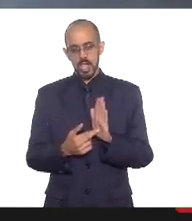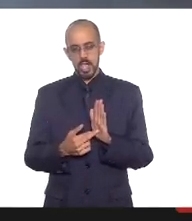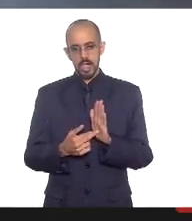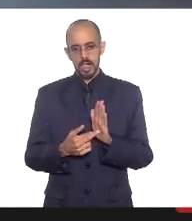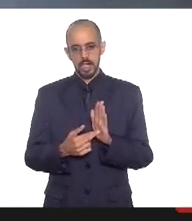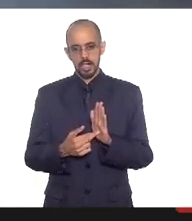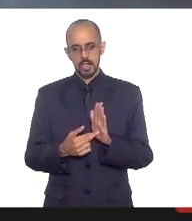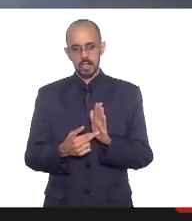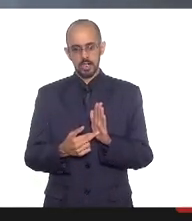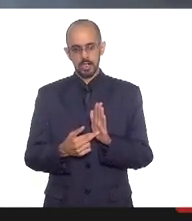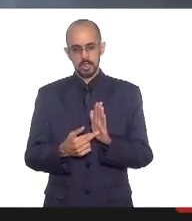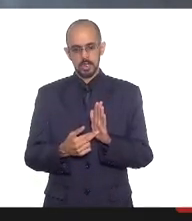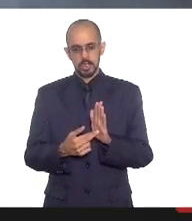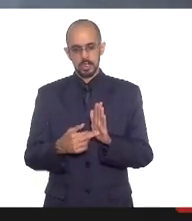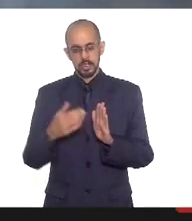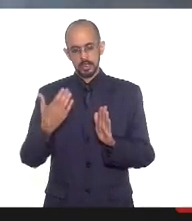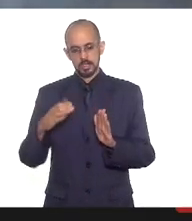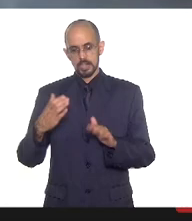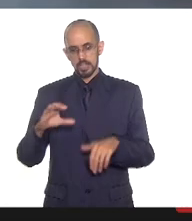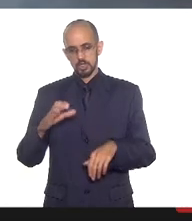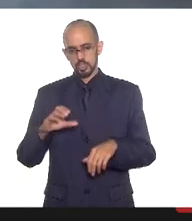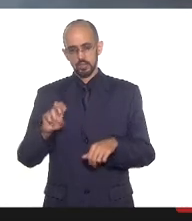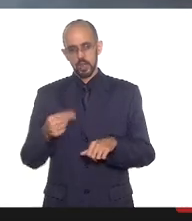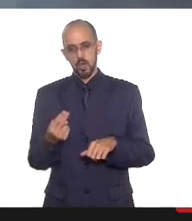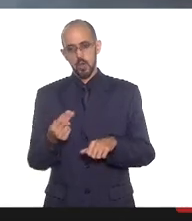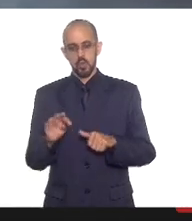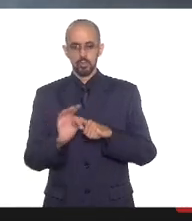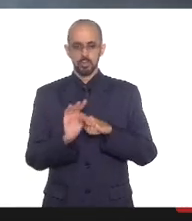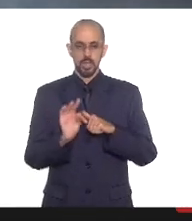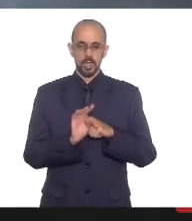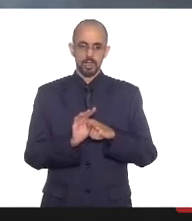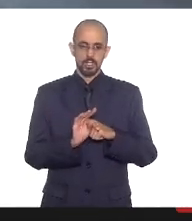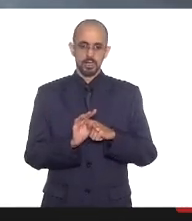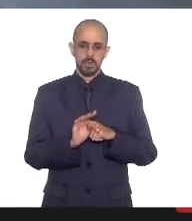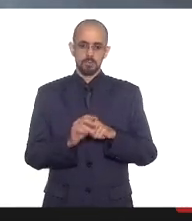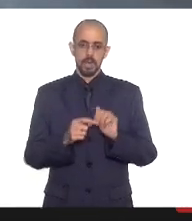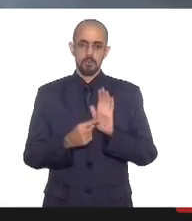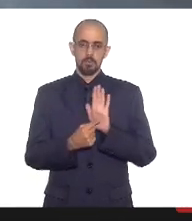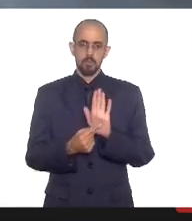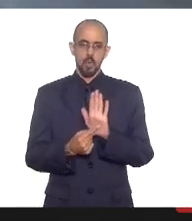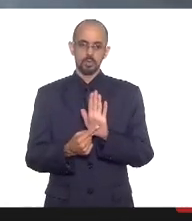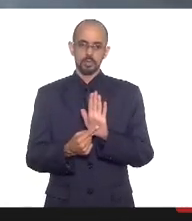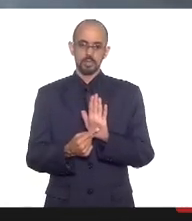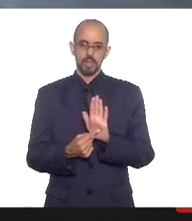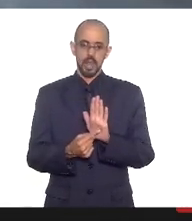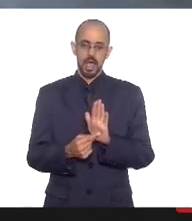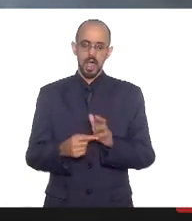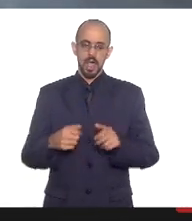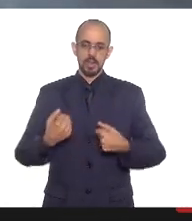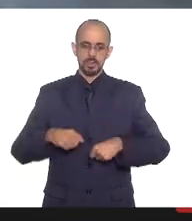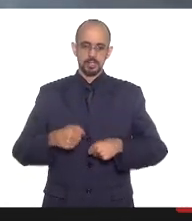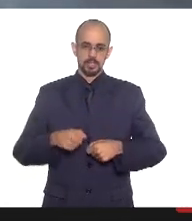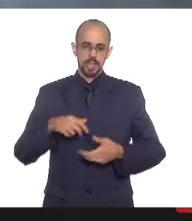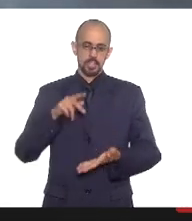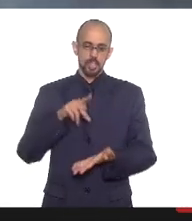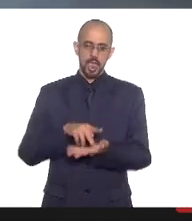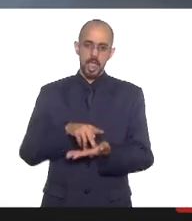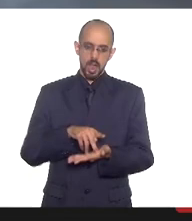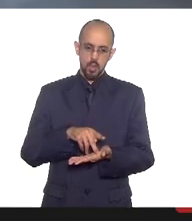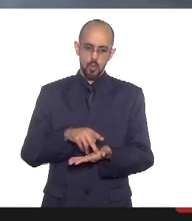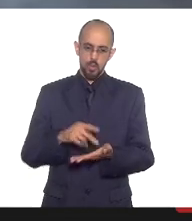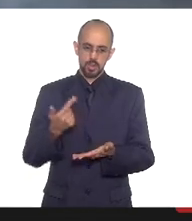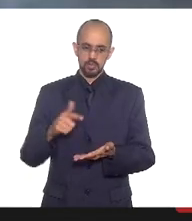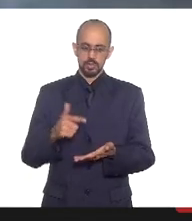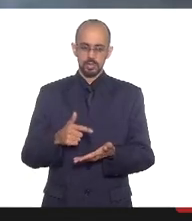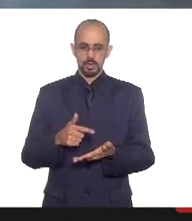comprovasse a efetiva necessidade dessa dessa alteração na dinâmica e a nível estadual e